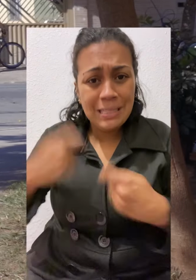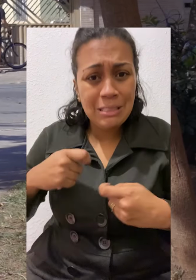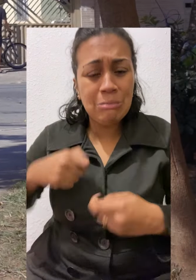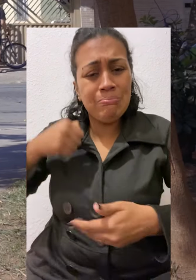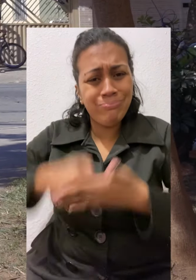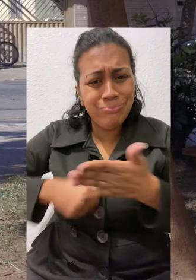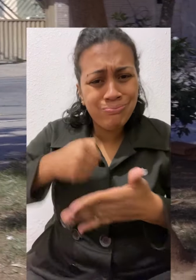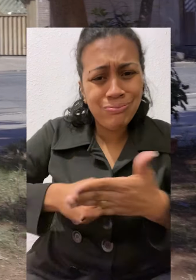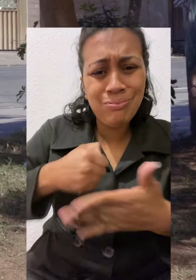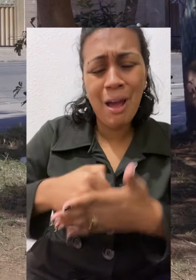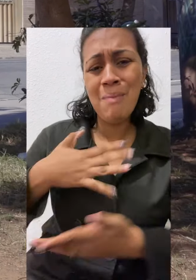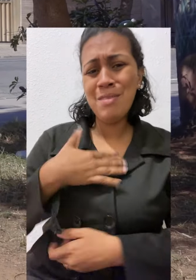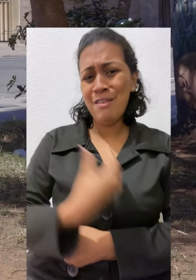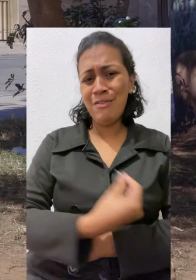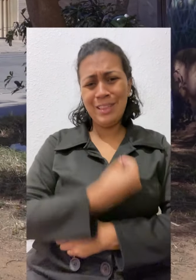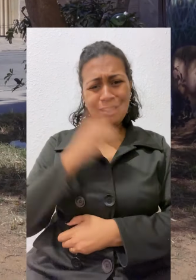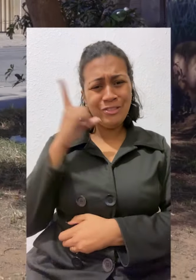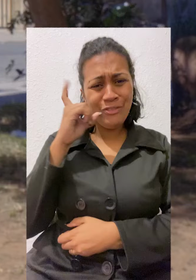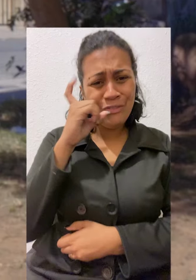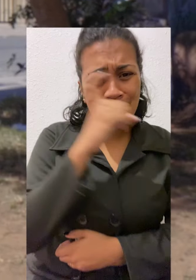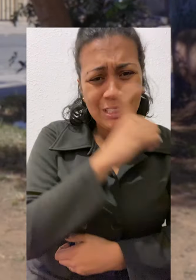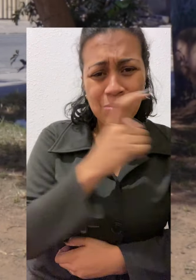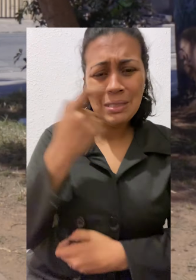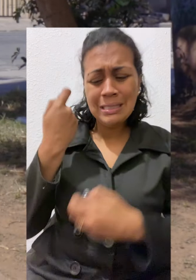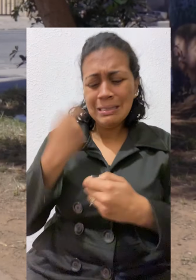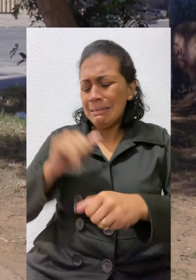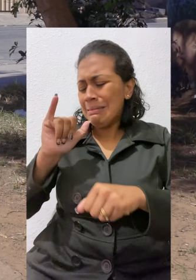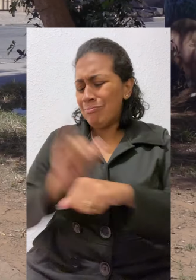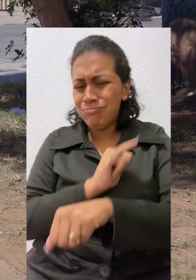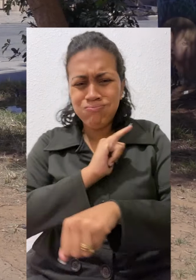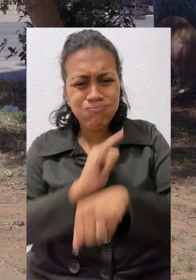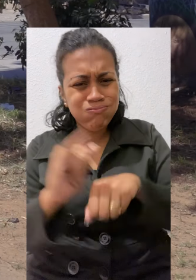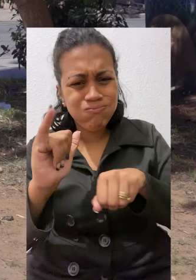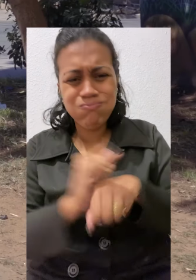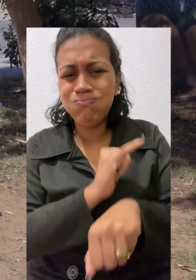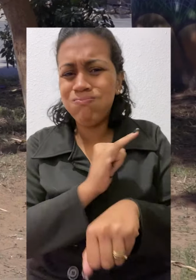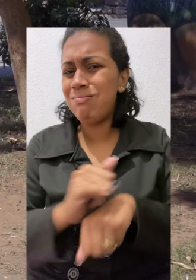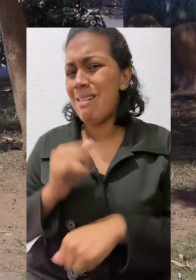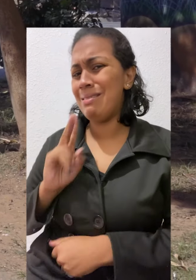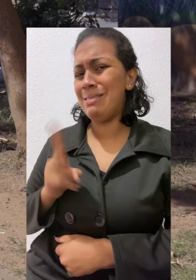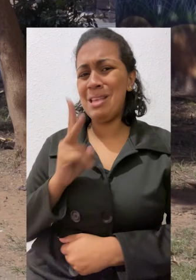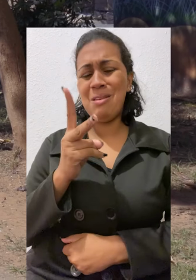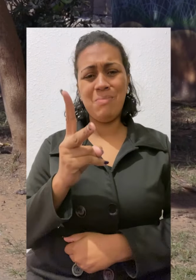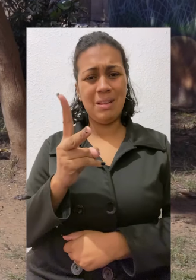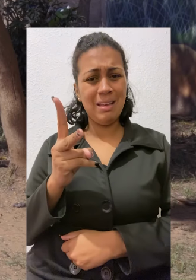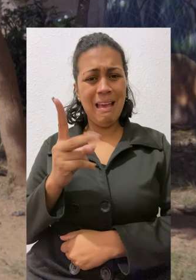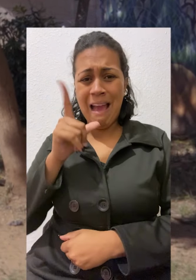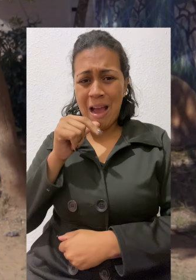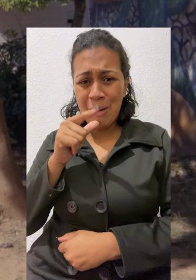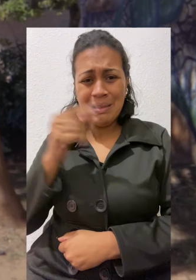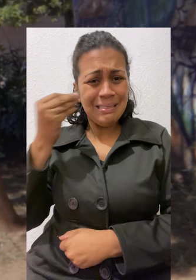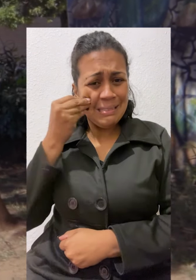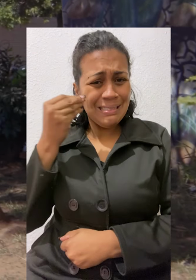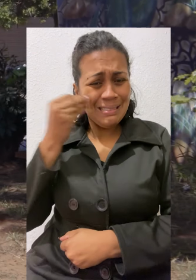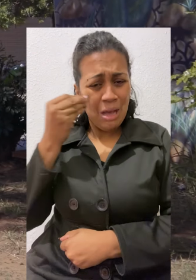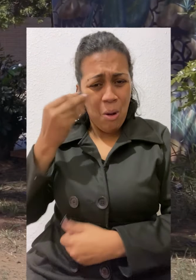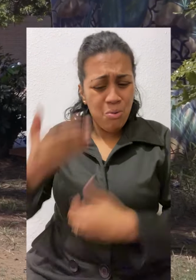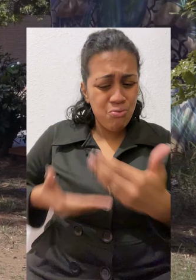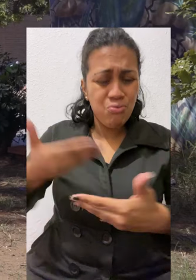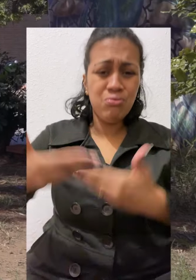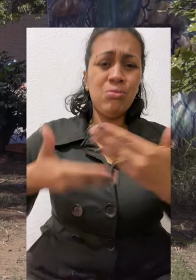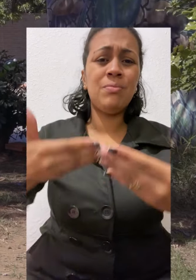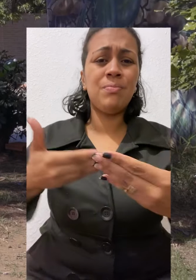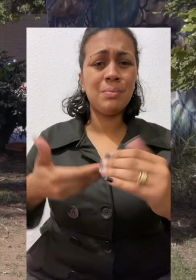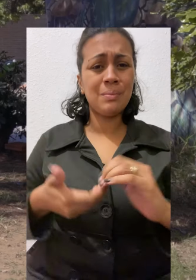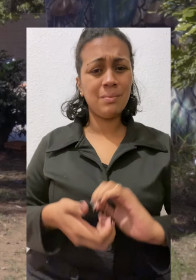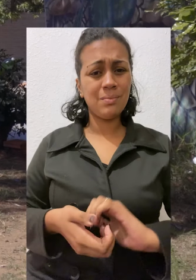em fogo baixo. As minhas panelas são de barro. É barra. Se é alimento e elemento água.